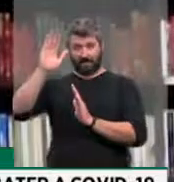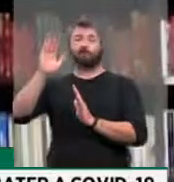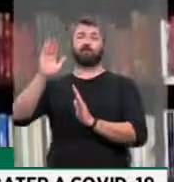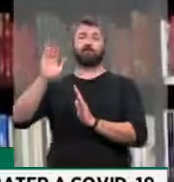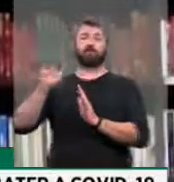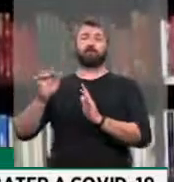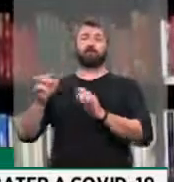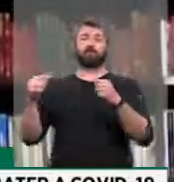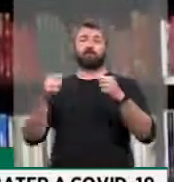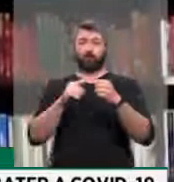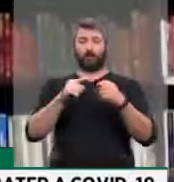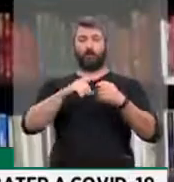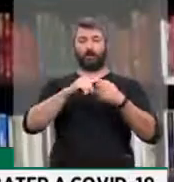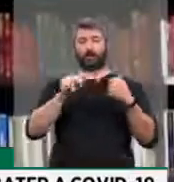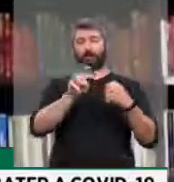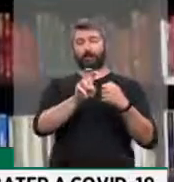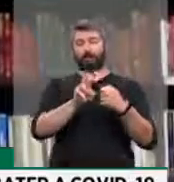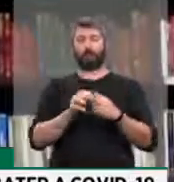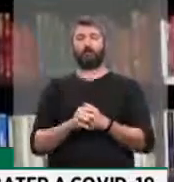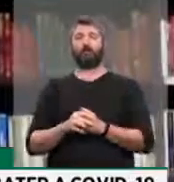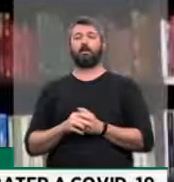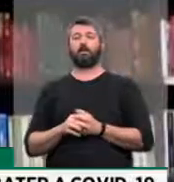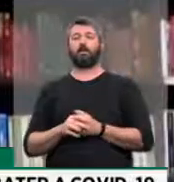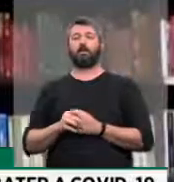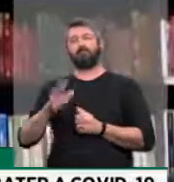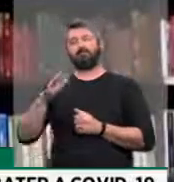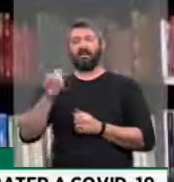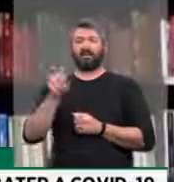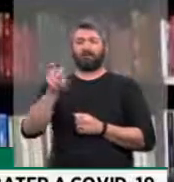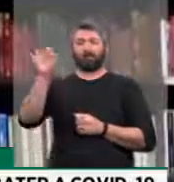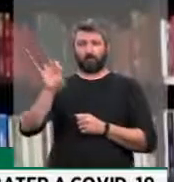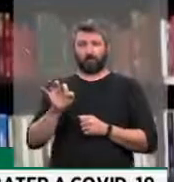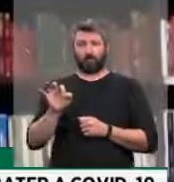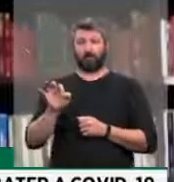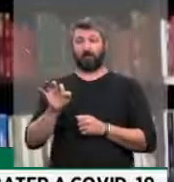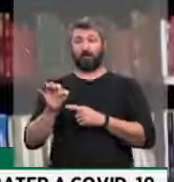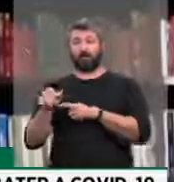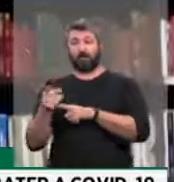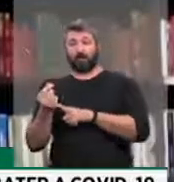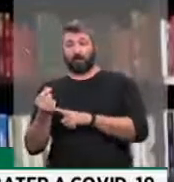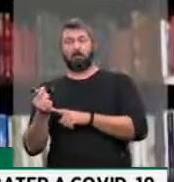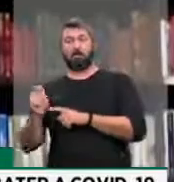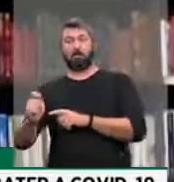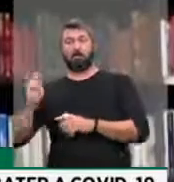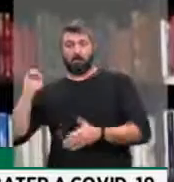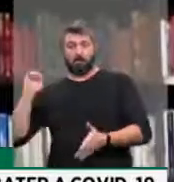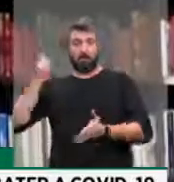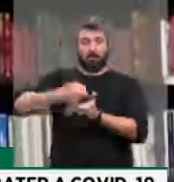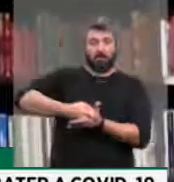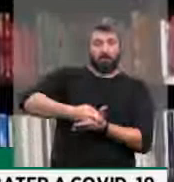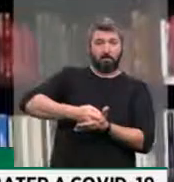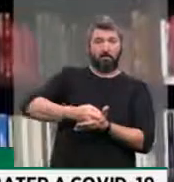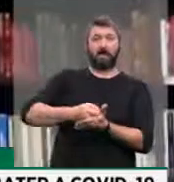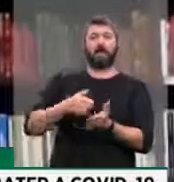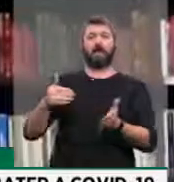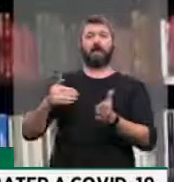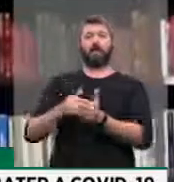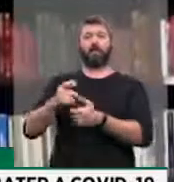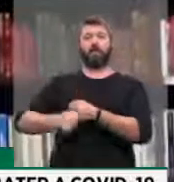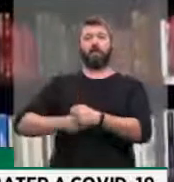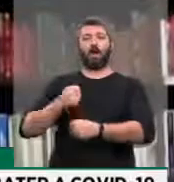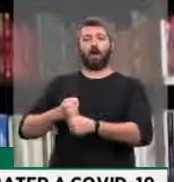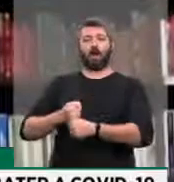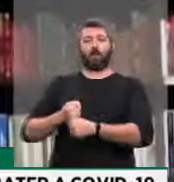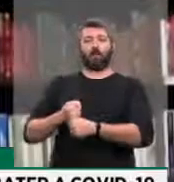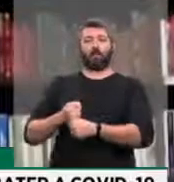termos do parágrafo 5º deste artigo, 15%, do valor deste precatório serão pagos até o final do exercício seguinte